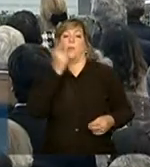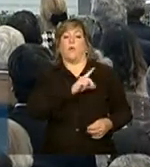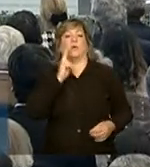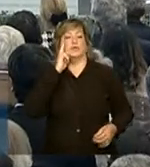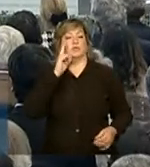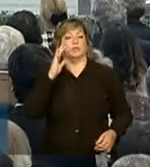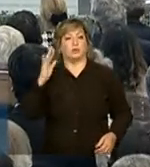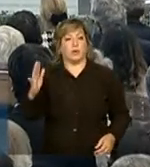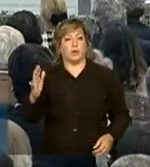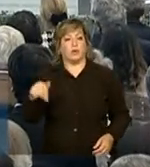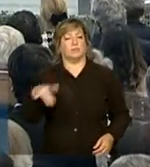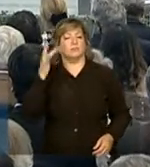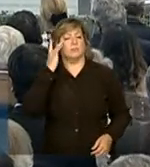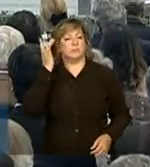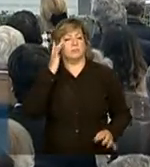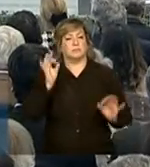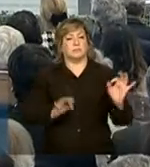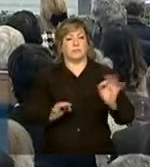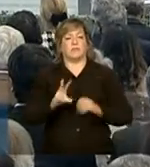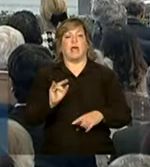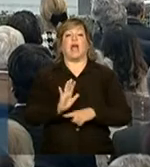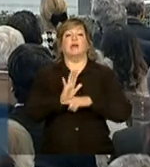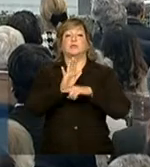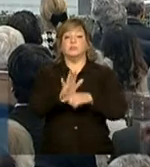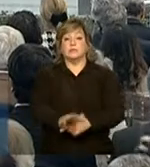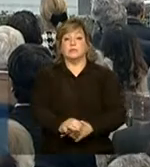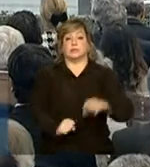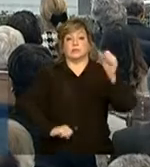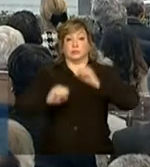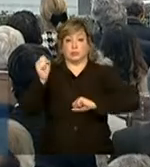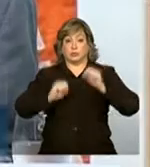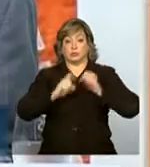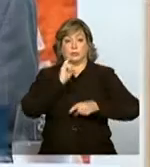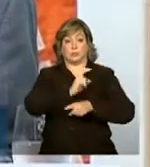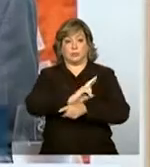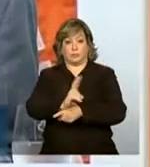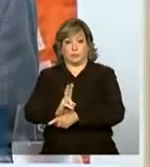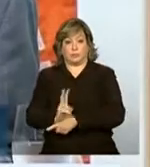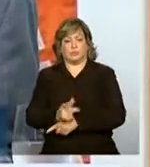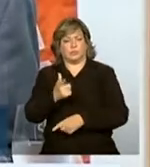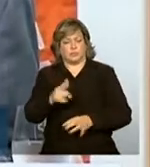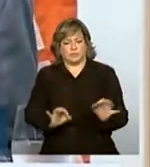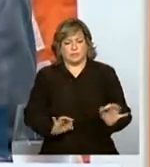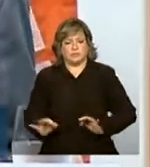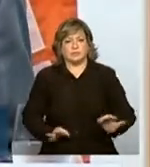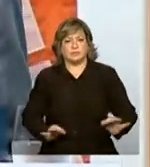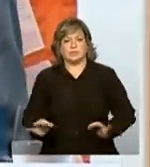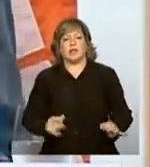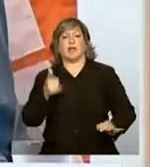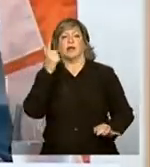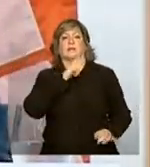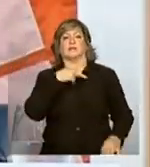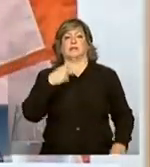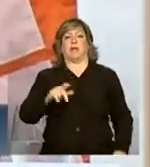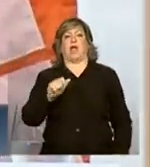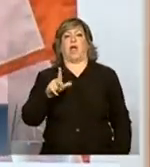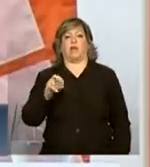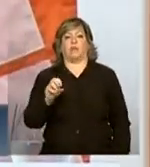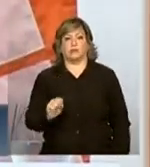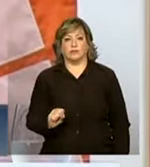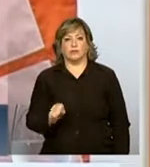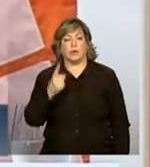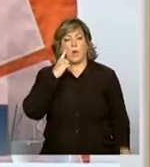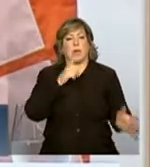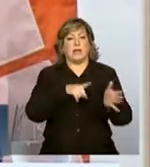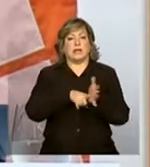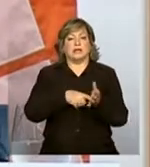gestão estratégica que vai ajudar a indústria a monitorar, reprogramar e alcançar seus objetivos com